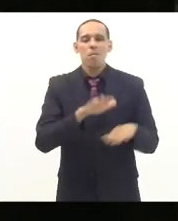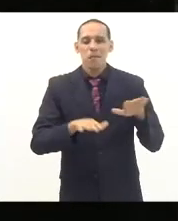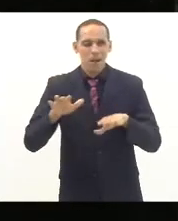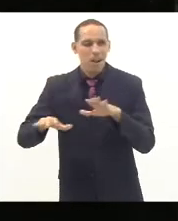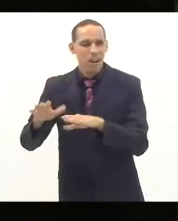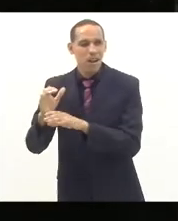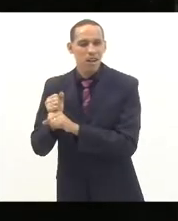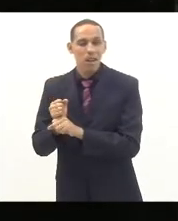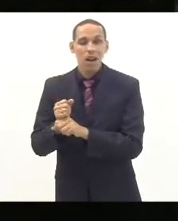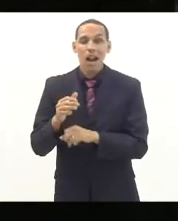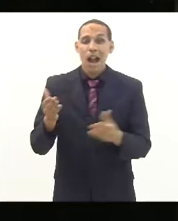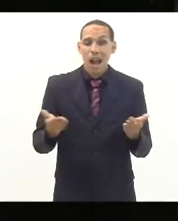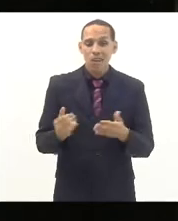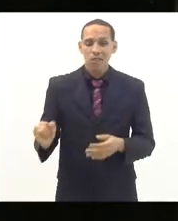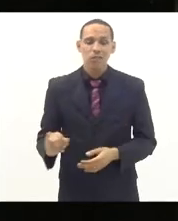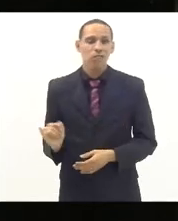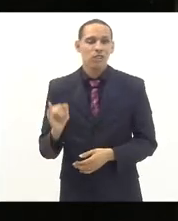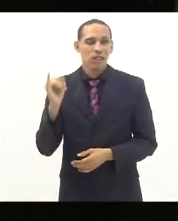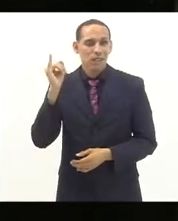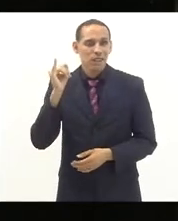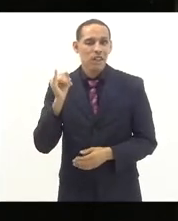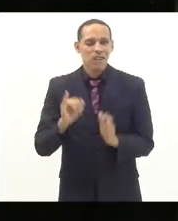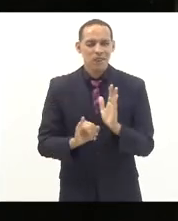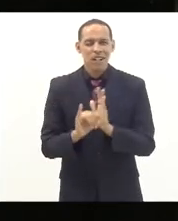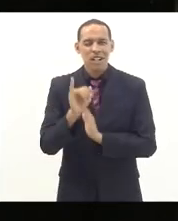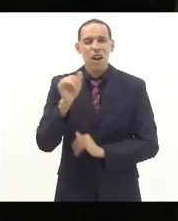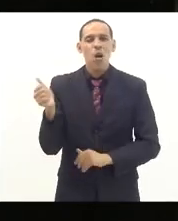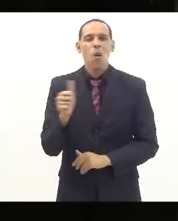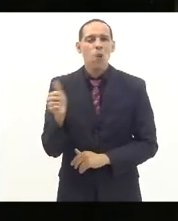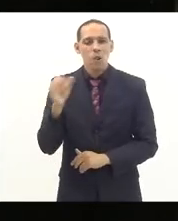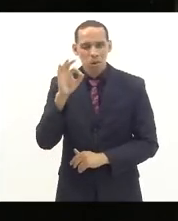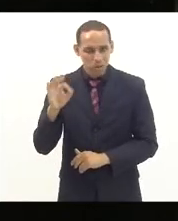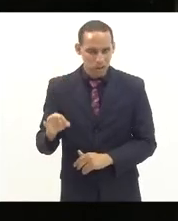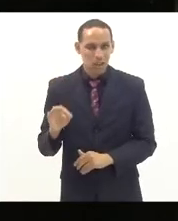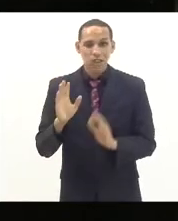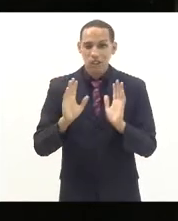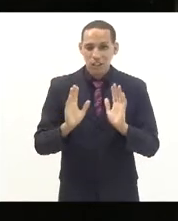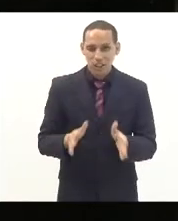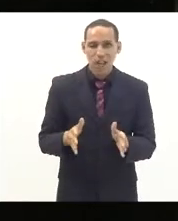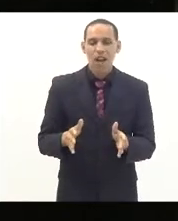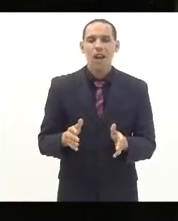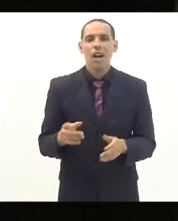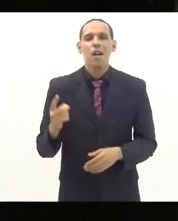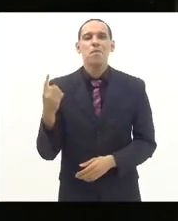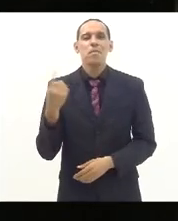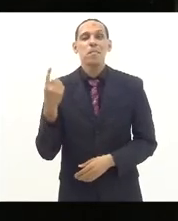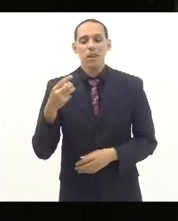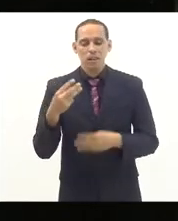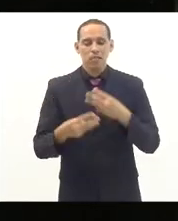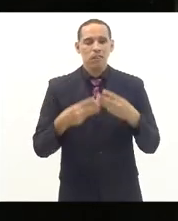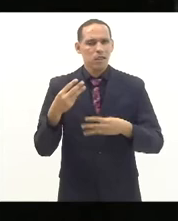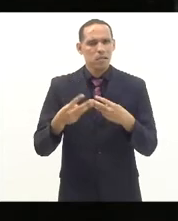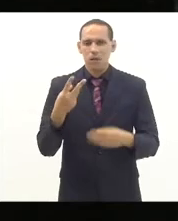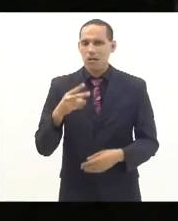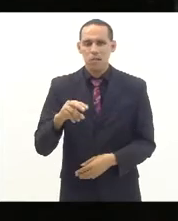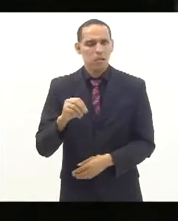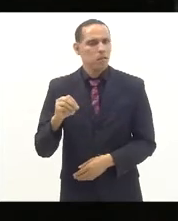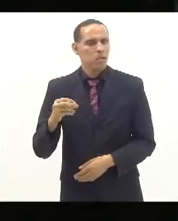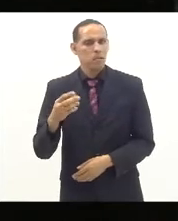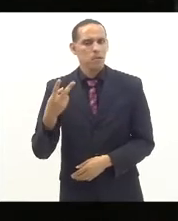chegou a onze por cento no primeiro trimestre de 2007 e dois eu não consigo entender